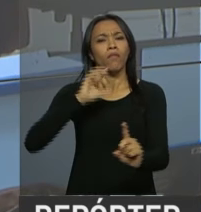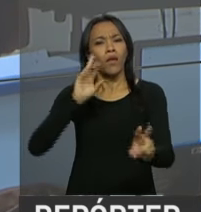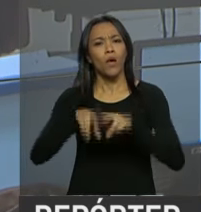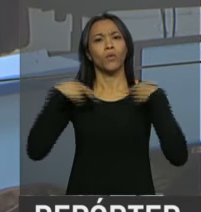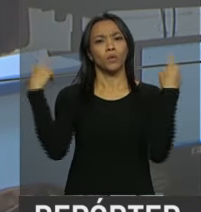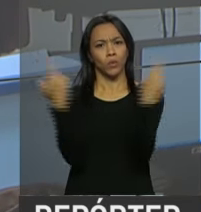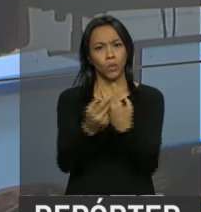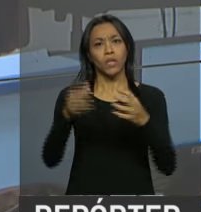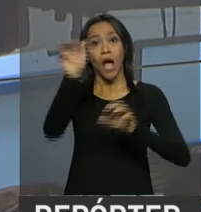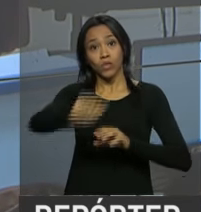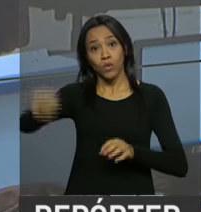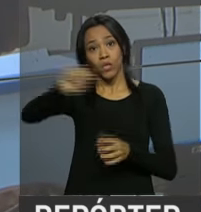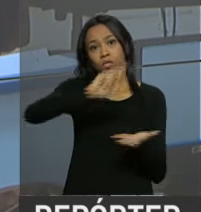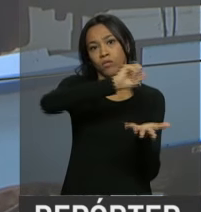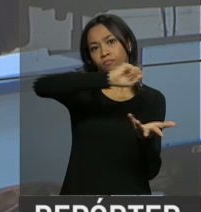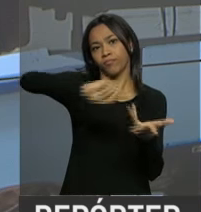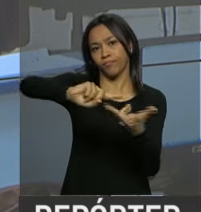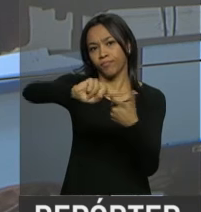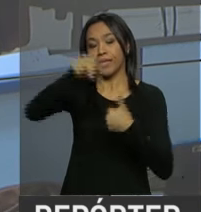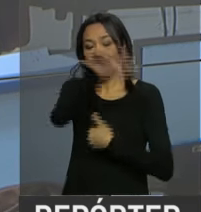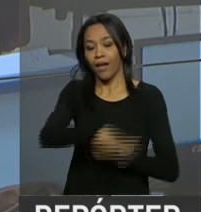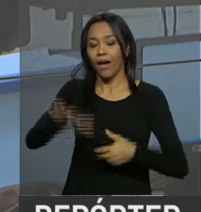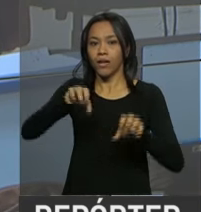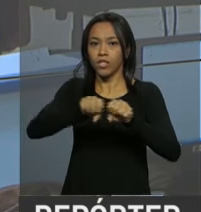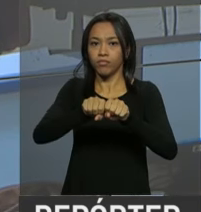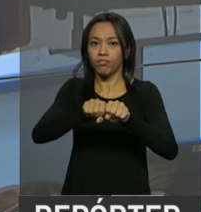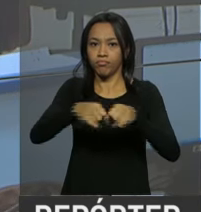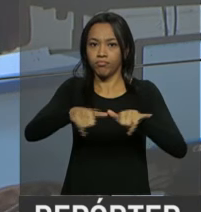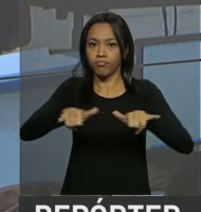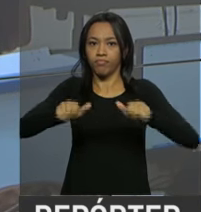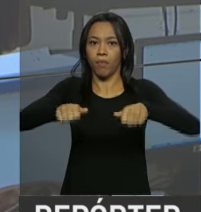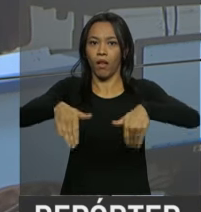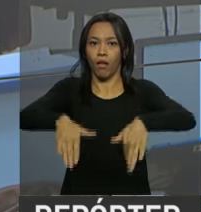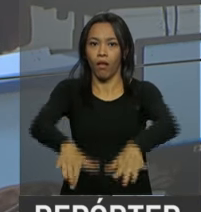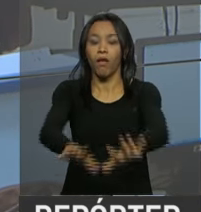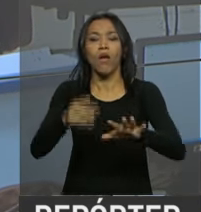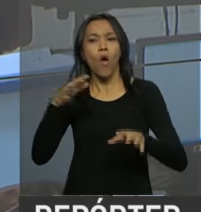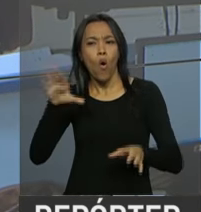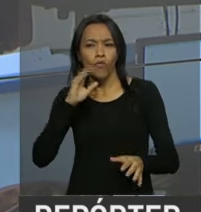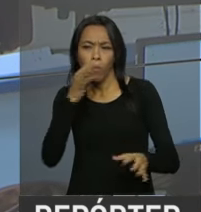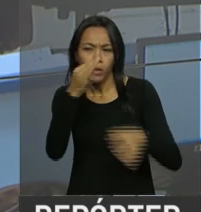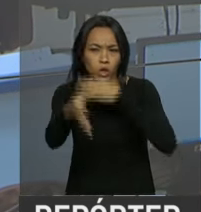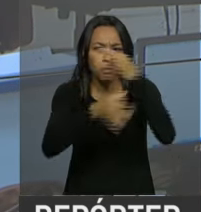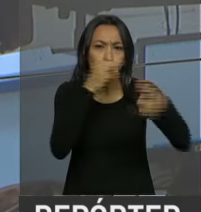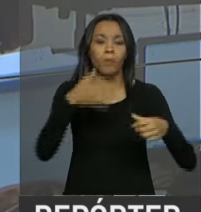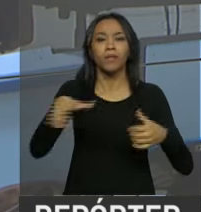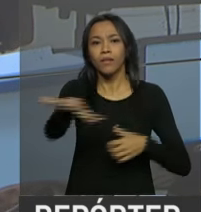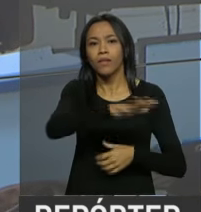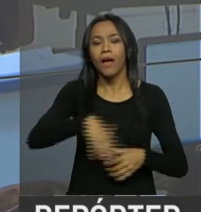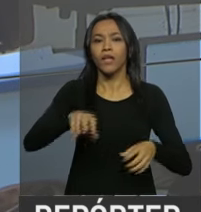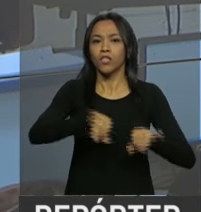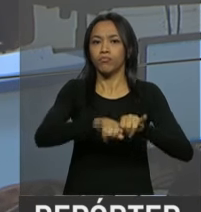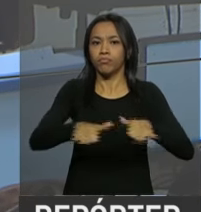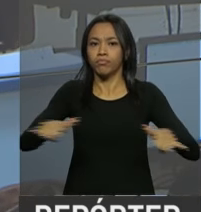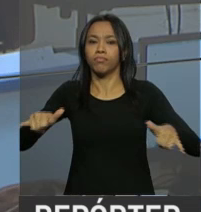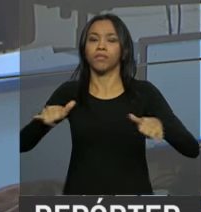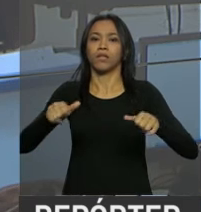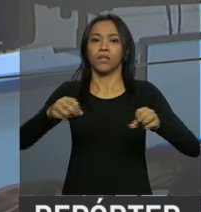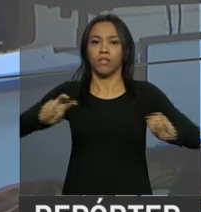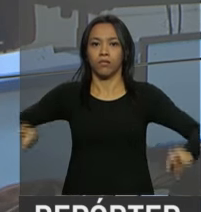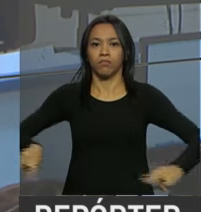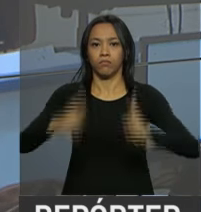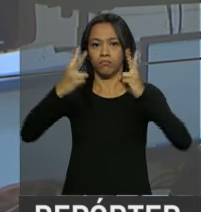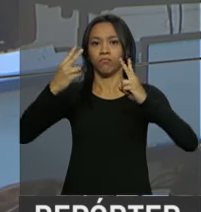associações ligadas ao setor energético. Ele ouviu demandas nas áreas de geração, transmissão e distribuição de